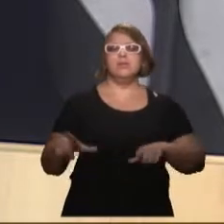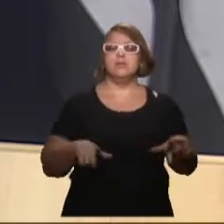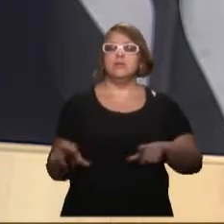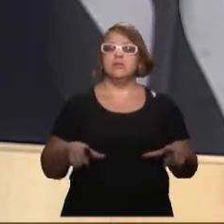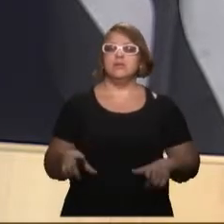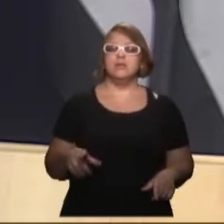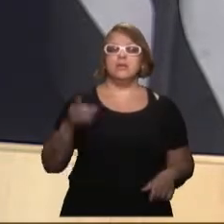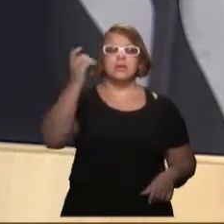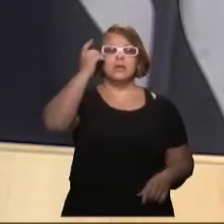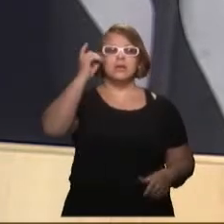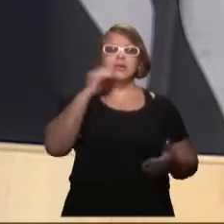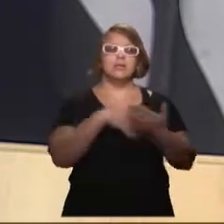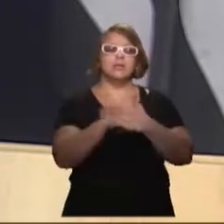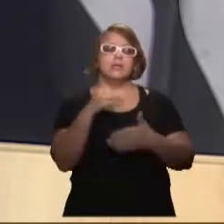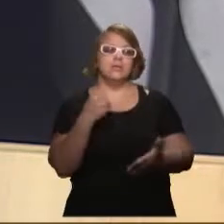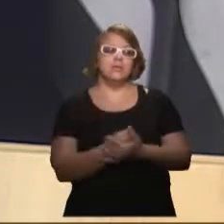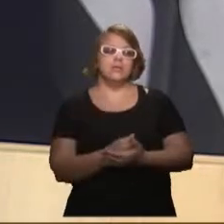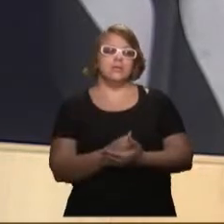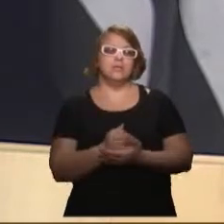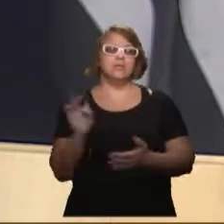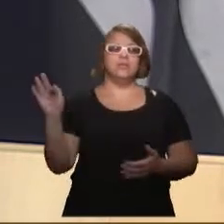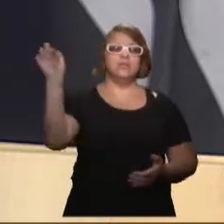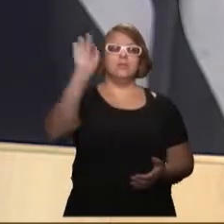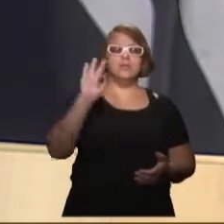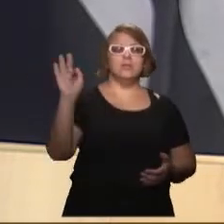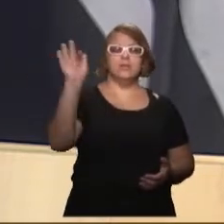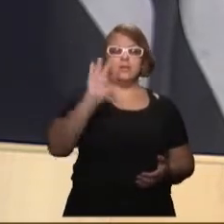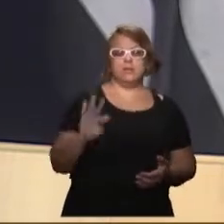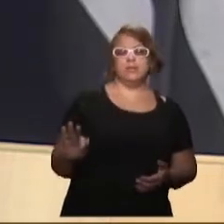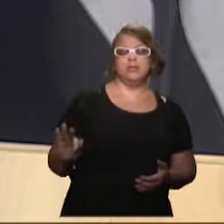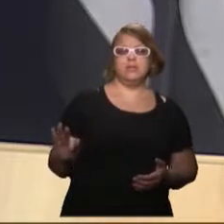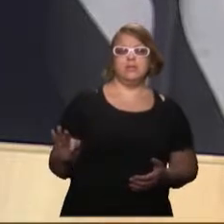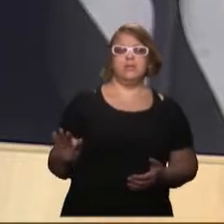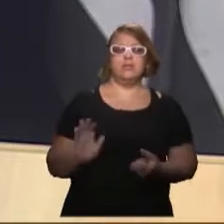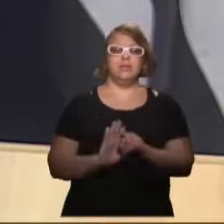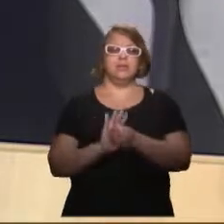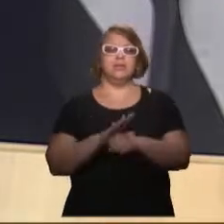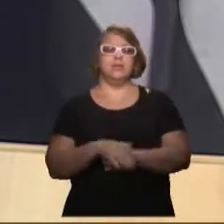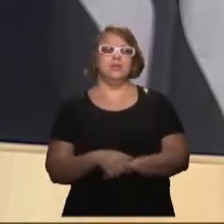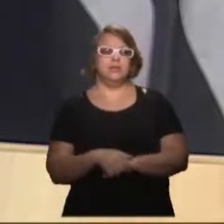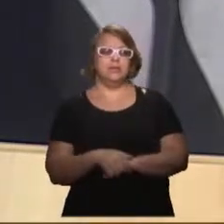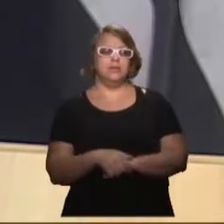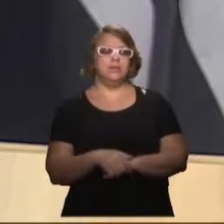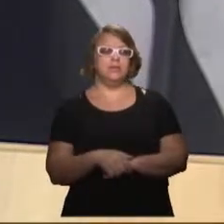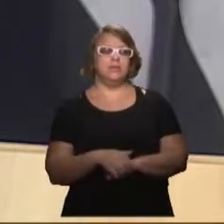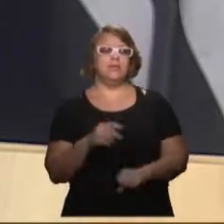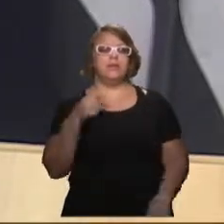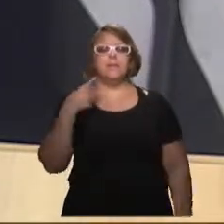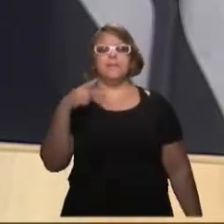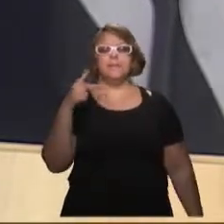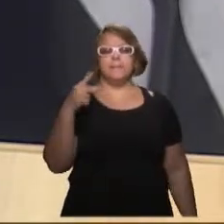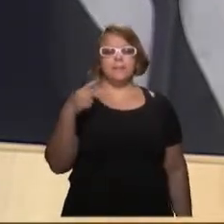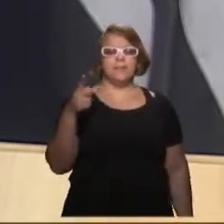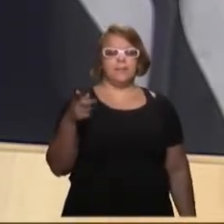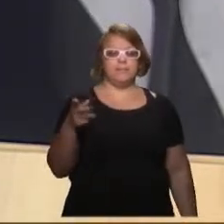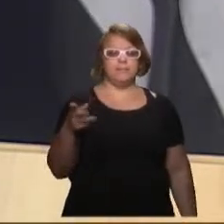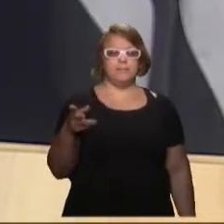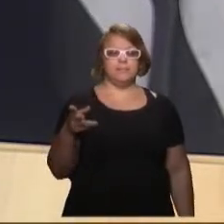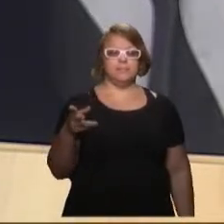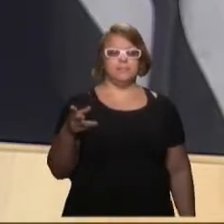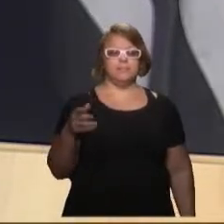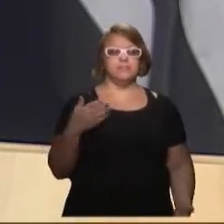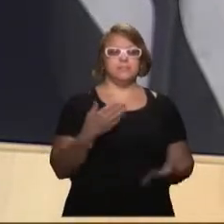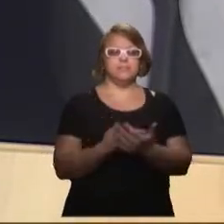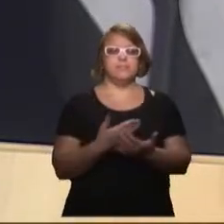difícil. Você falar que estuda só durante o dia, o pai e a mãe não têm condições de pagar uma inscrição para o cara fazer